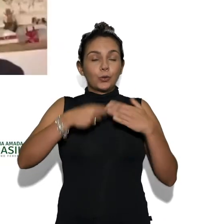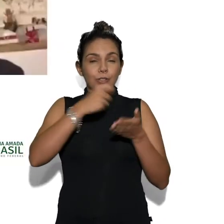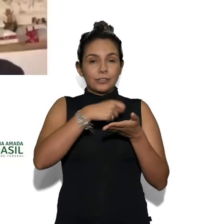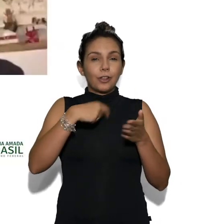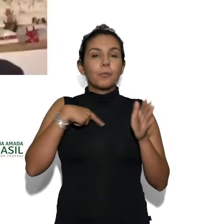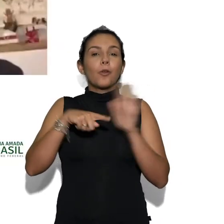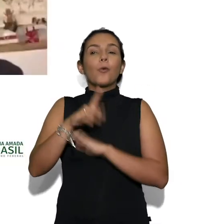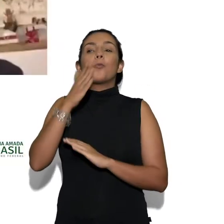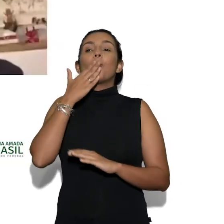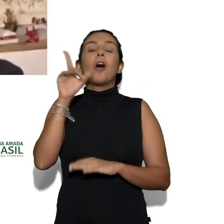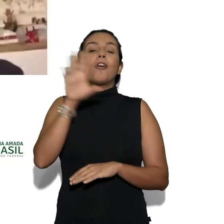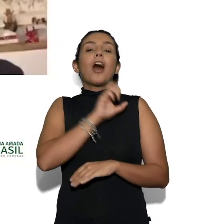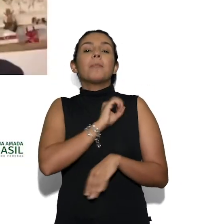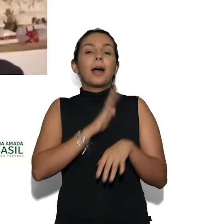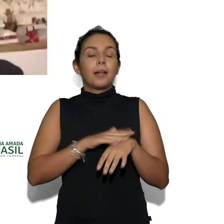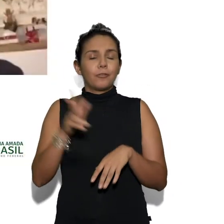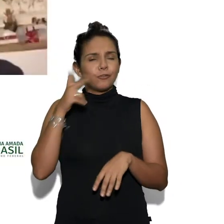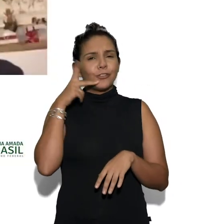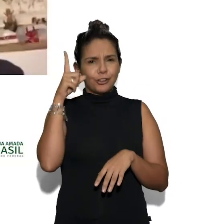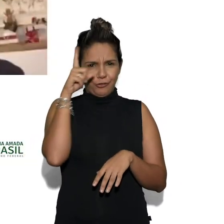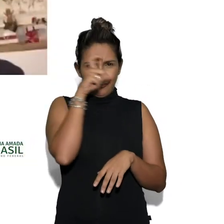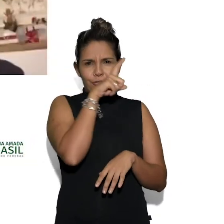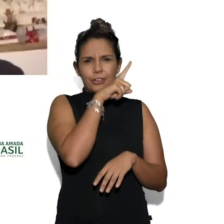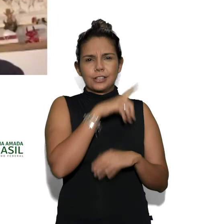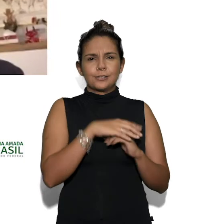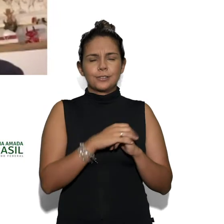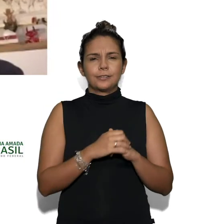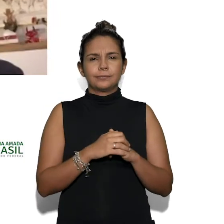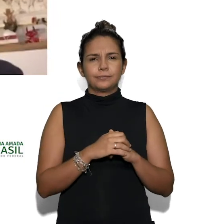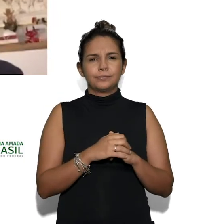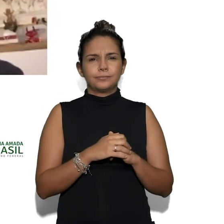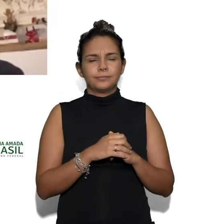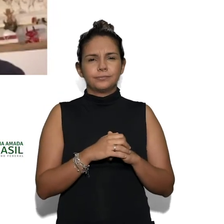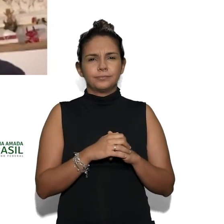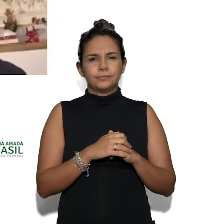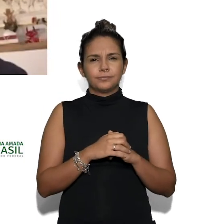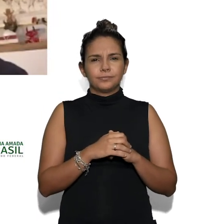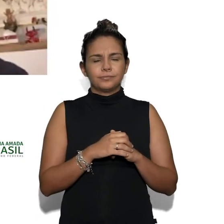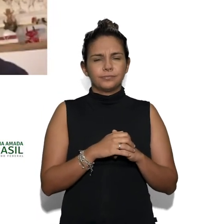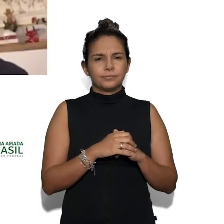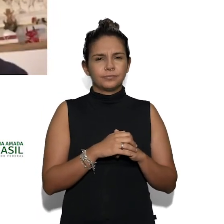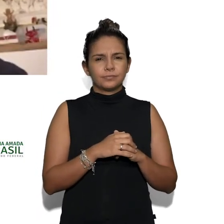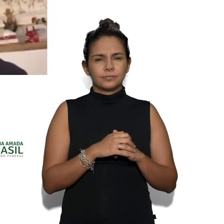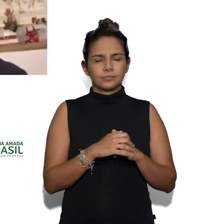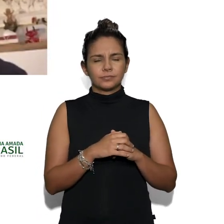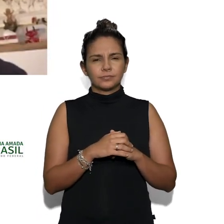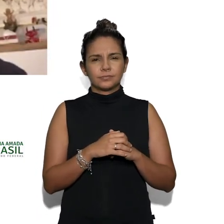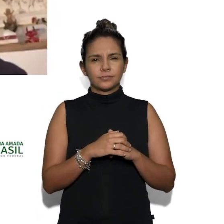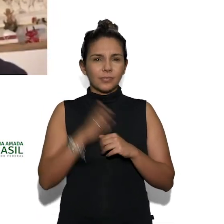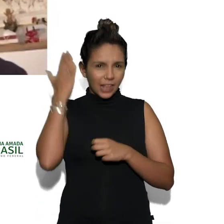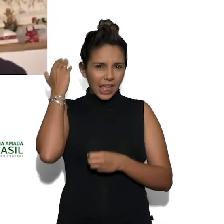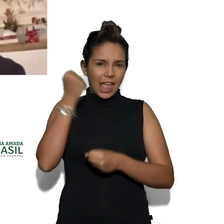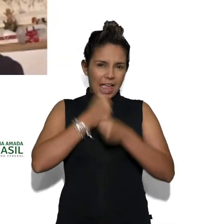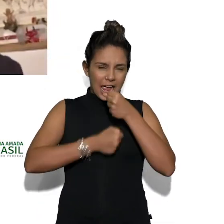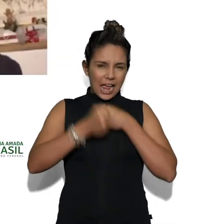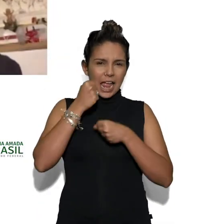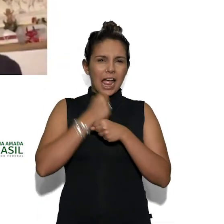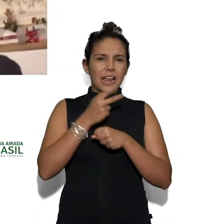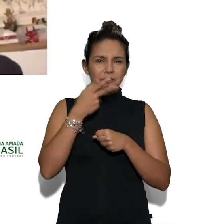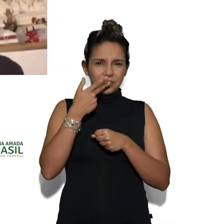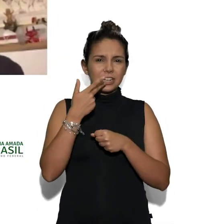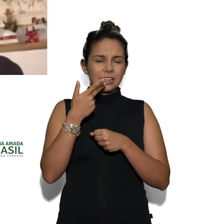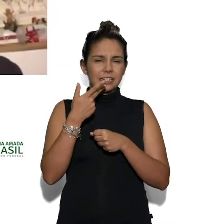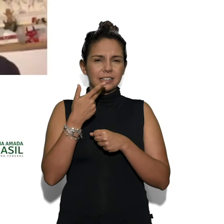Sim, é muito difícil, assim, talvez há uns anos eu pudesse dizer isso